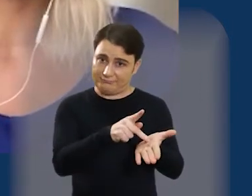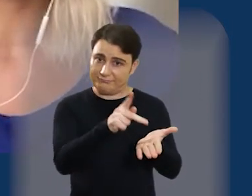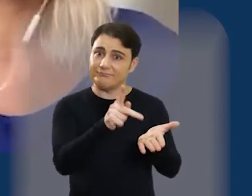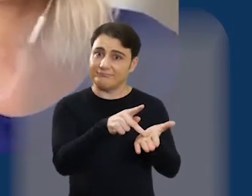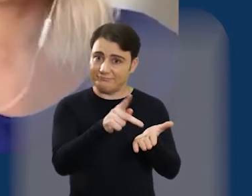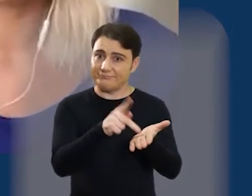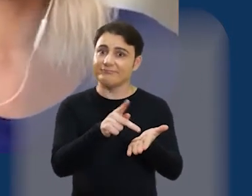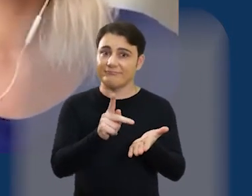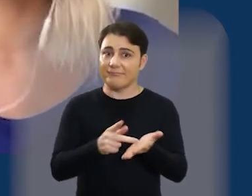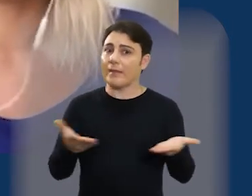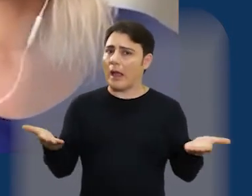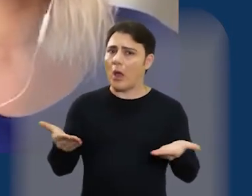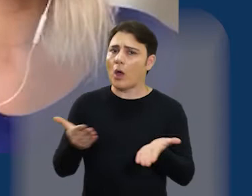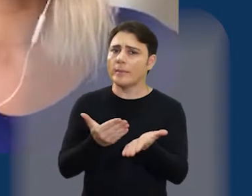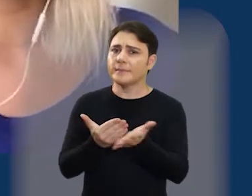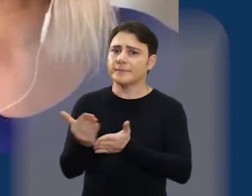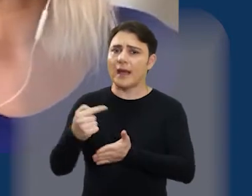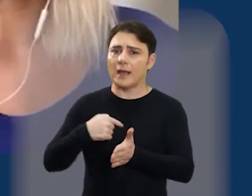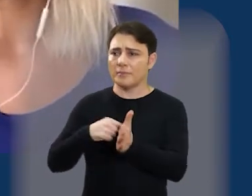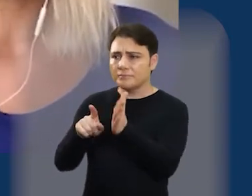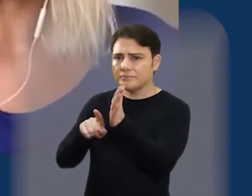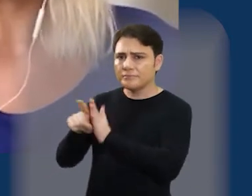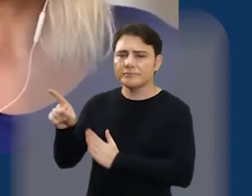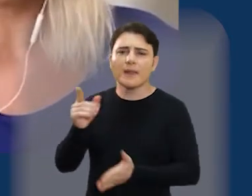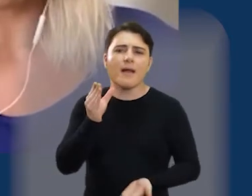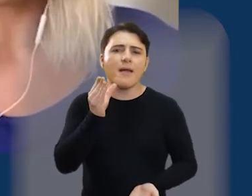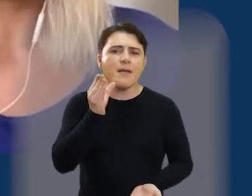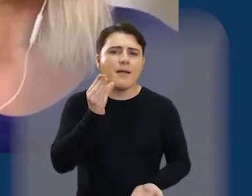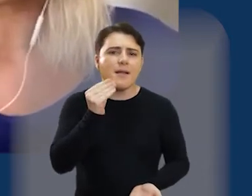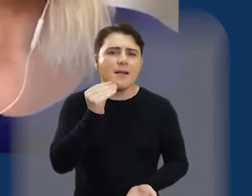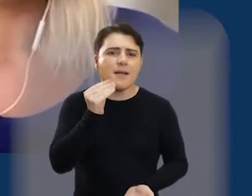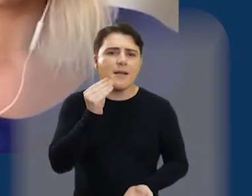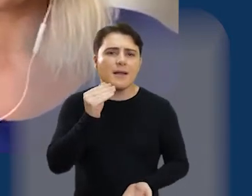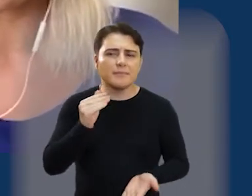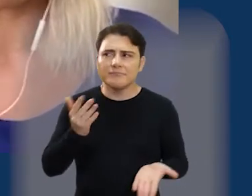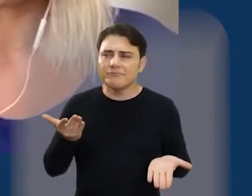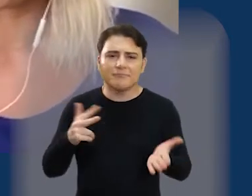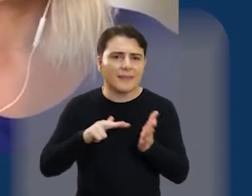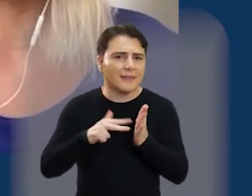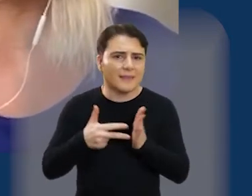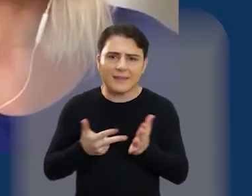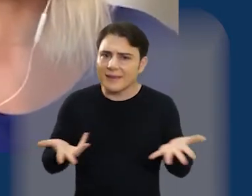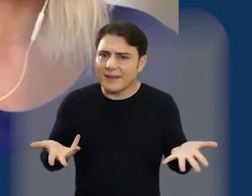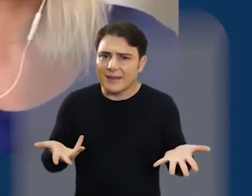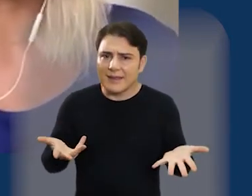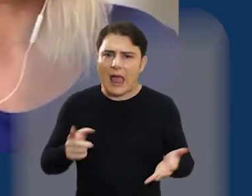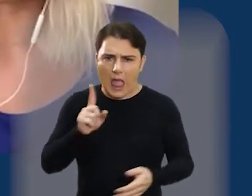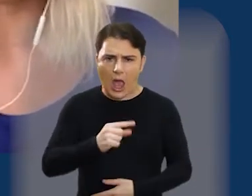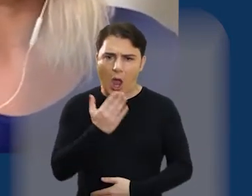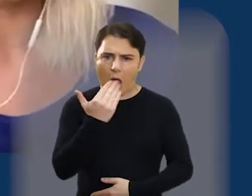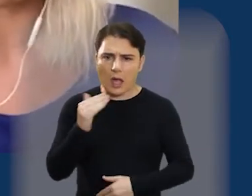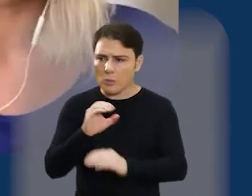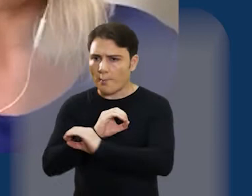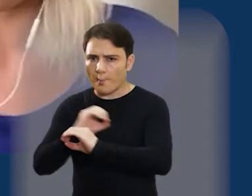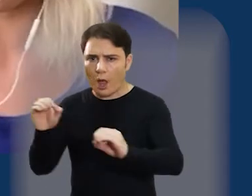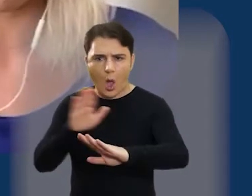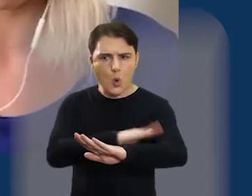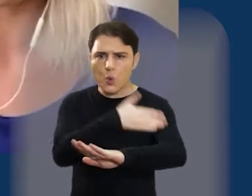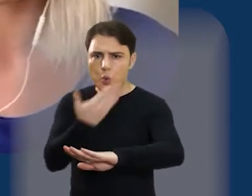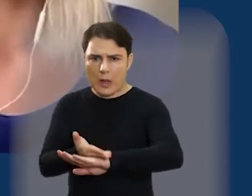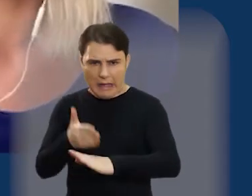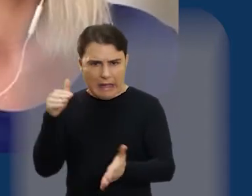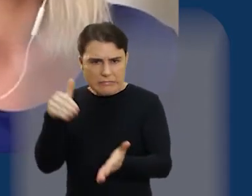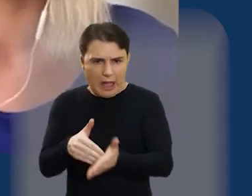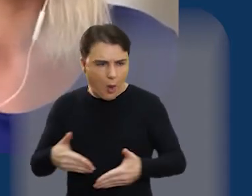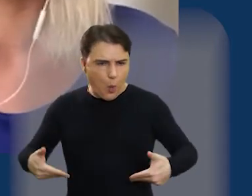Para a gente começar a falar sobre o assunto, doutor Durval, o que é jejum intermitente? É ficar sem comer até passar